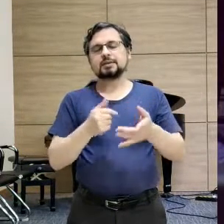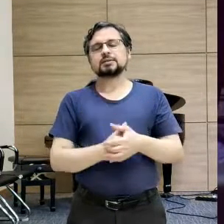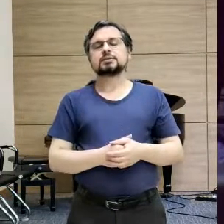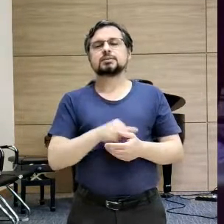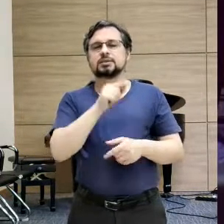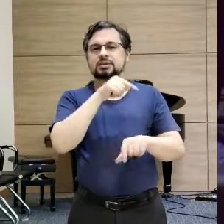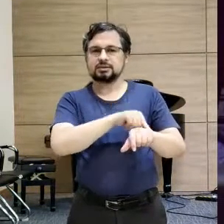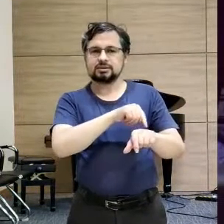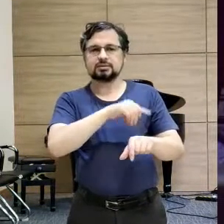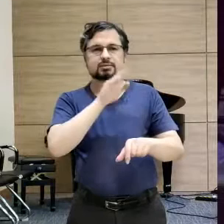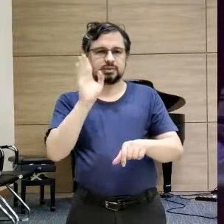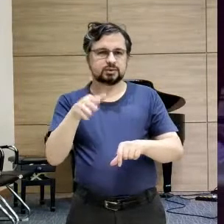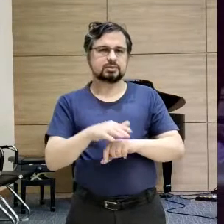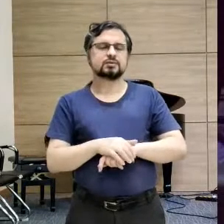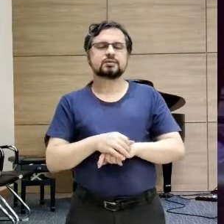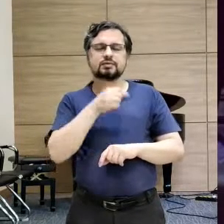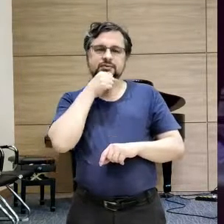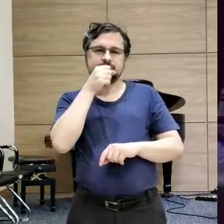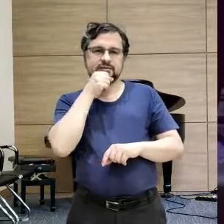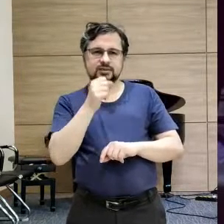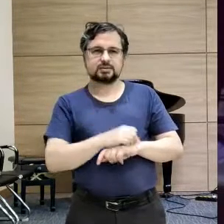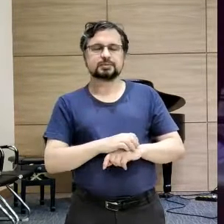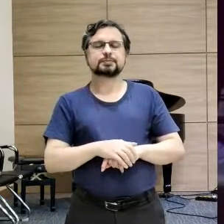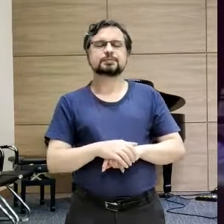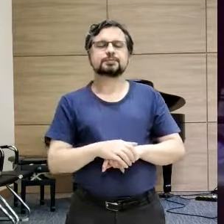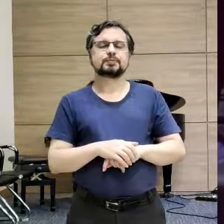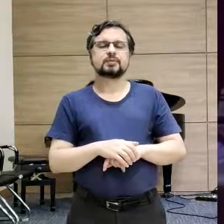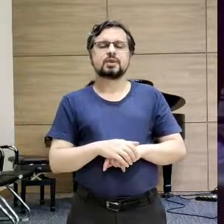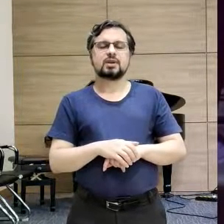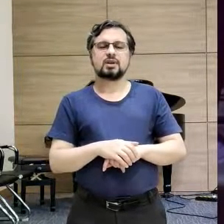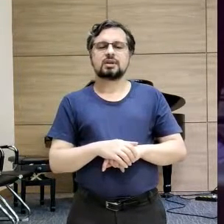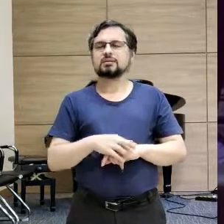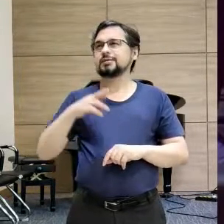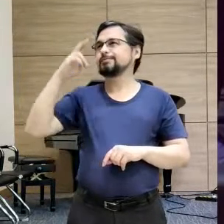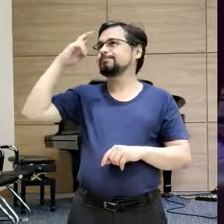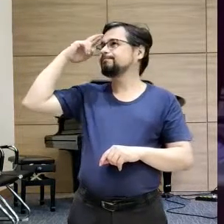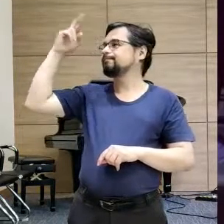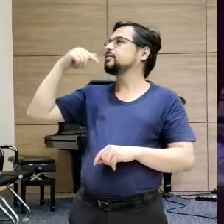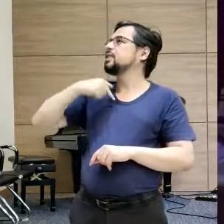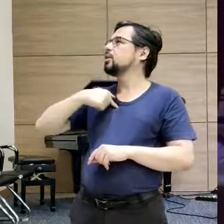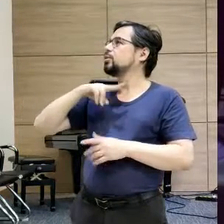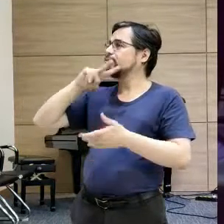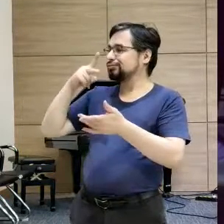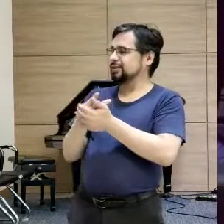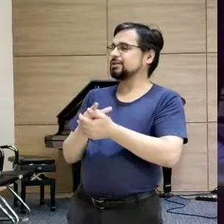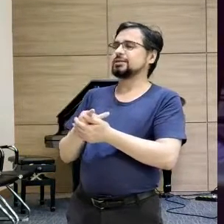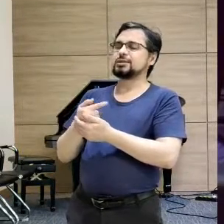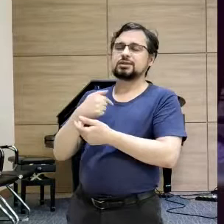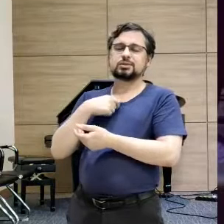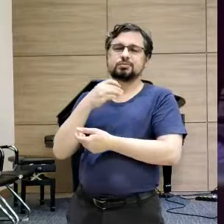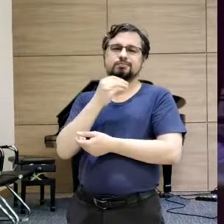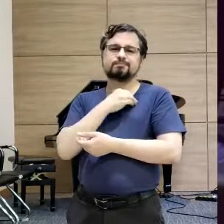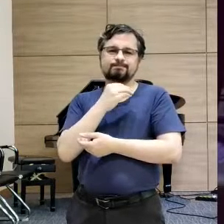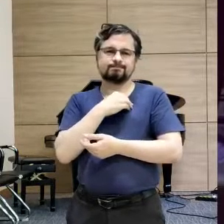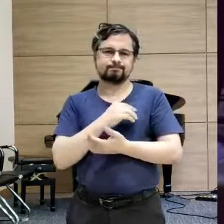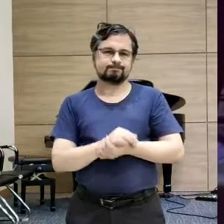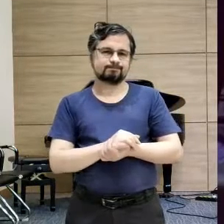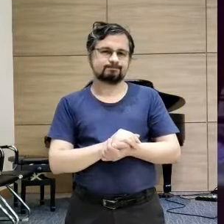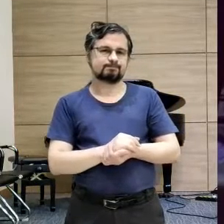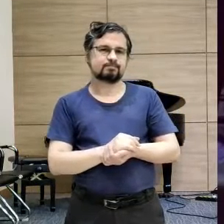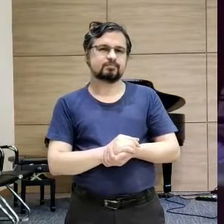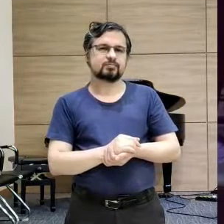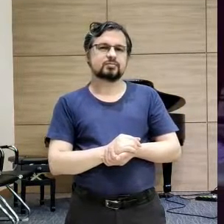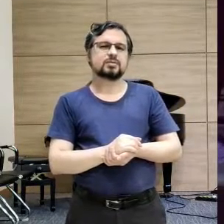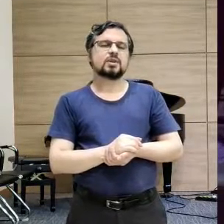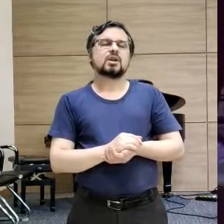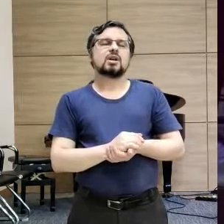Senhor, eu transgredi. Talvez não seria o caso de hoje pela manhã a gente avaliar o recôndito da nossa